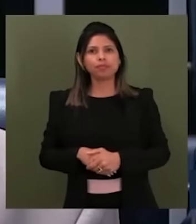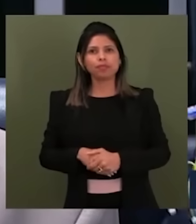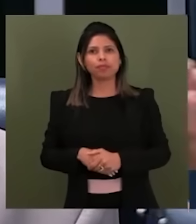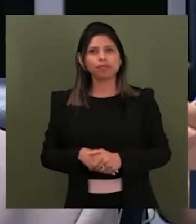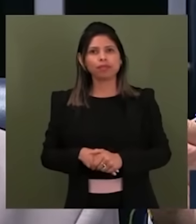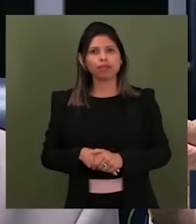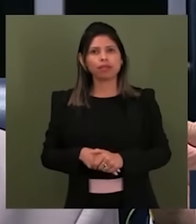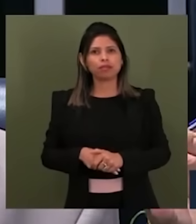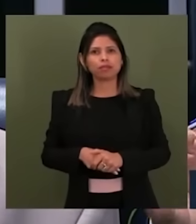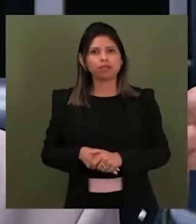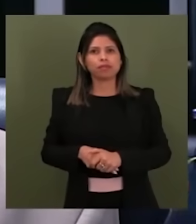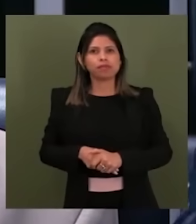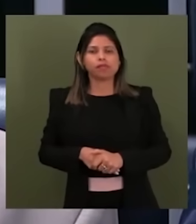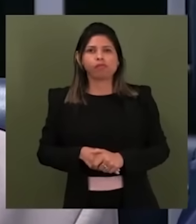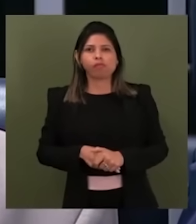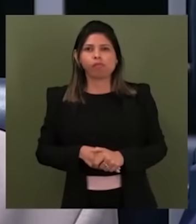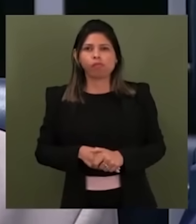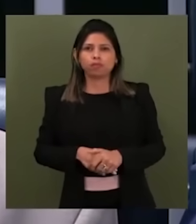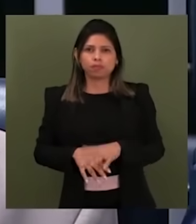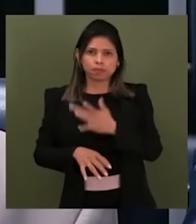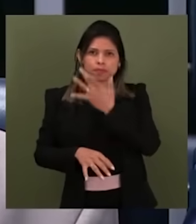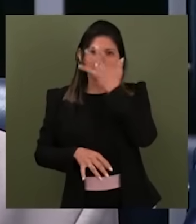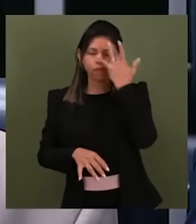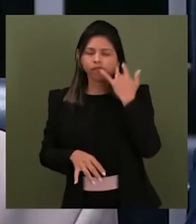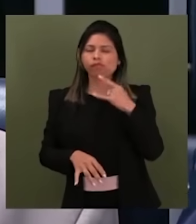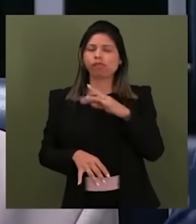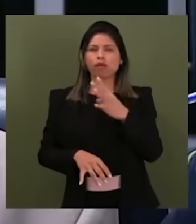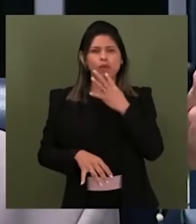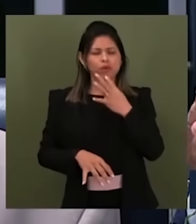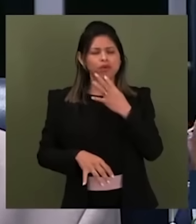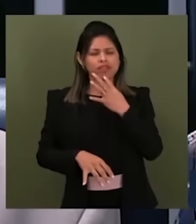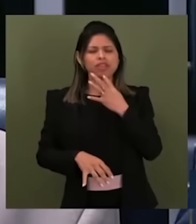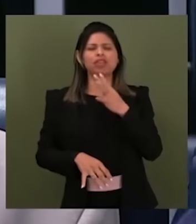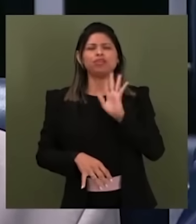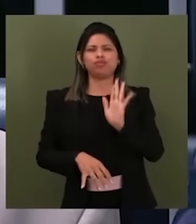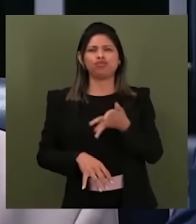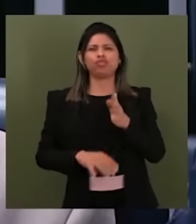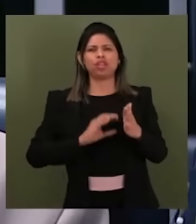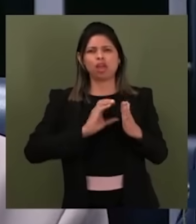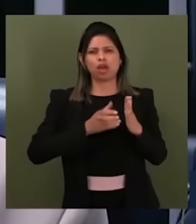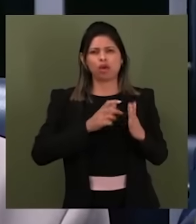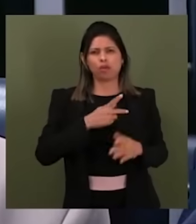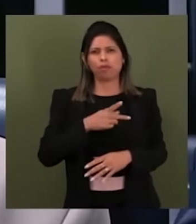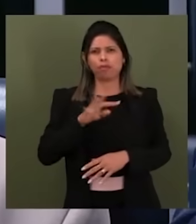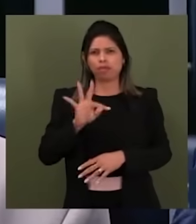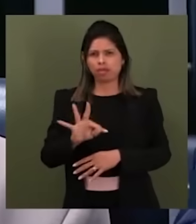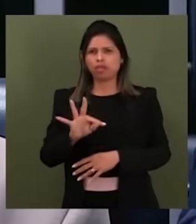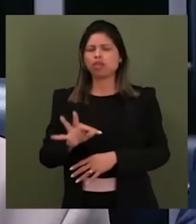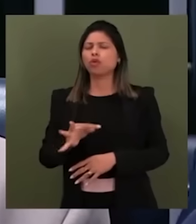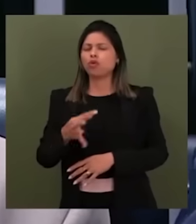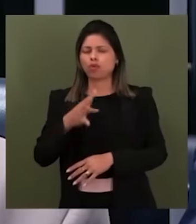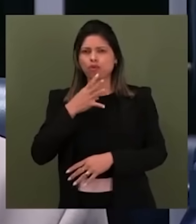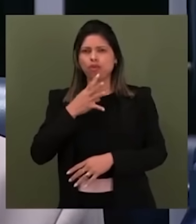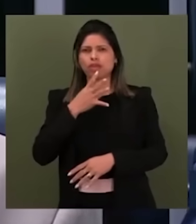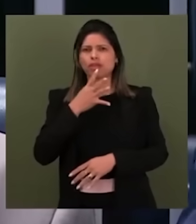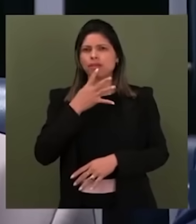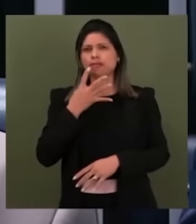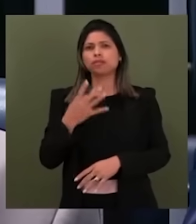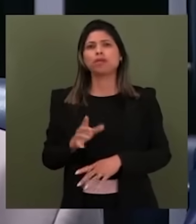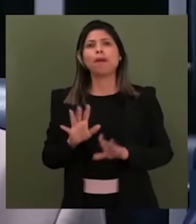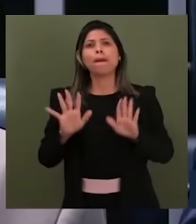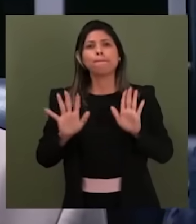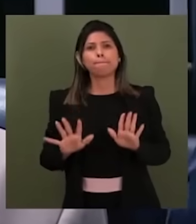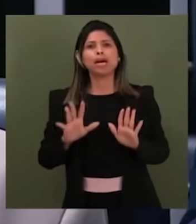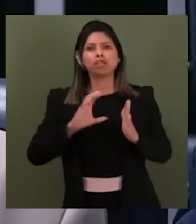Quem pensava o contrário, e a gente conhece o PT há muitos anos, todo respeito, tem exceções, né, no PT que pensa diferente, mas